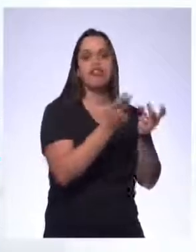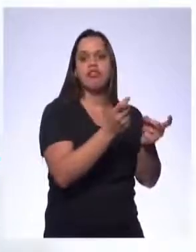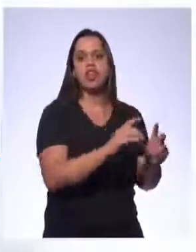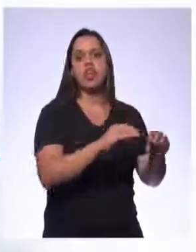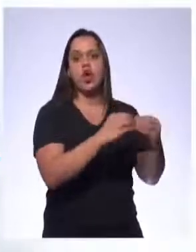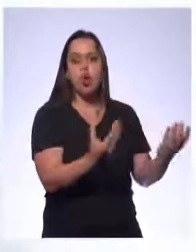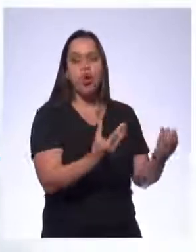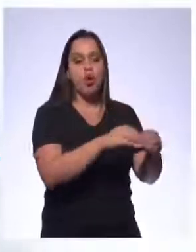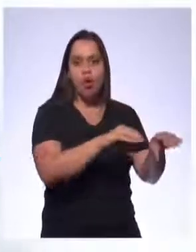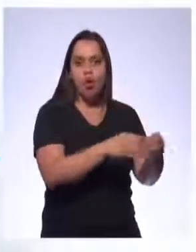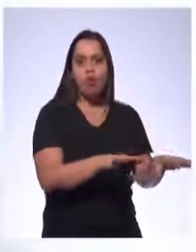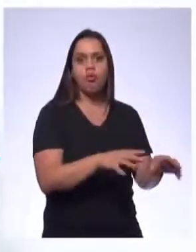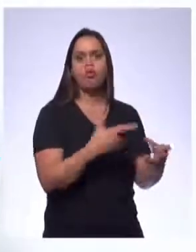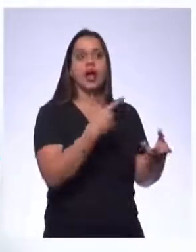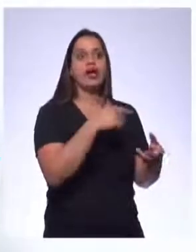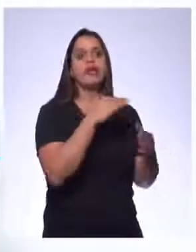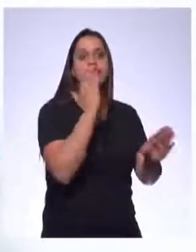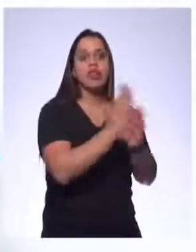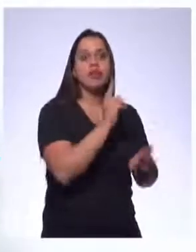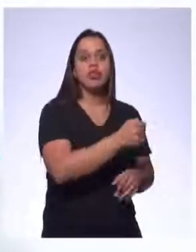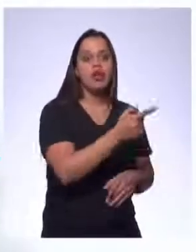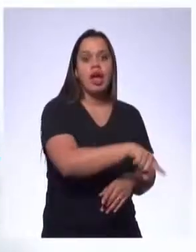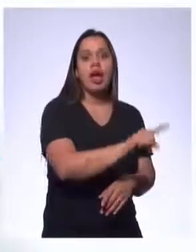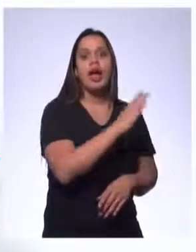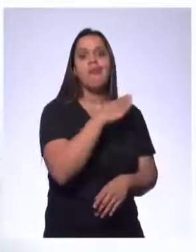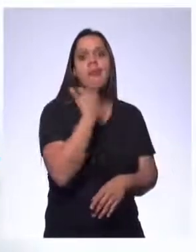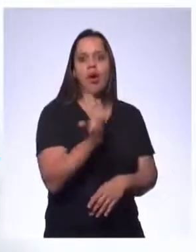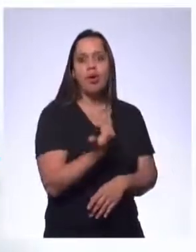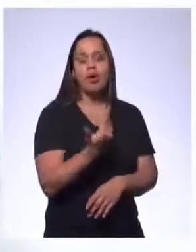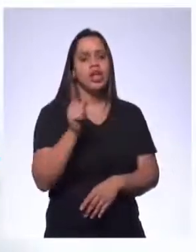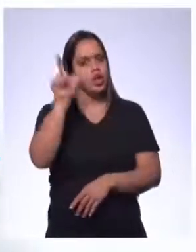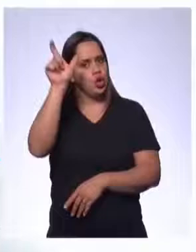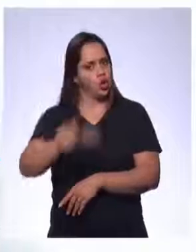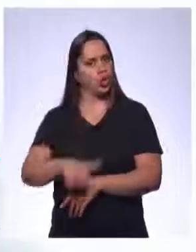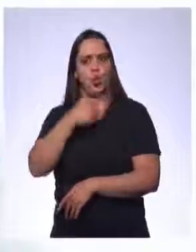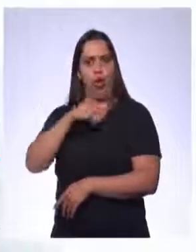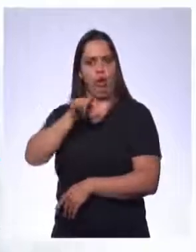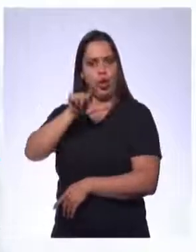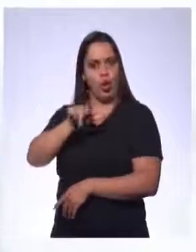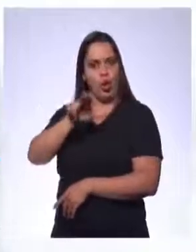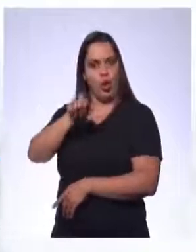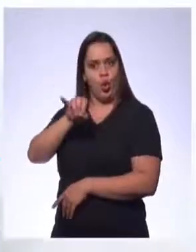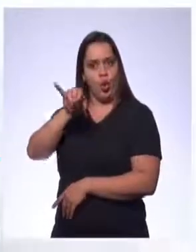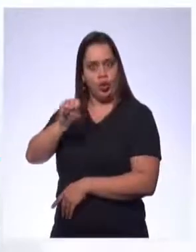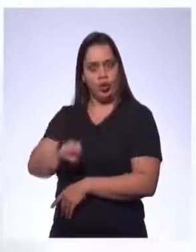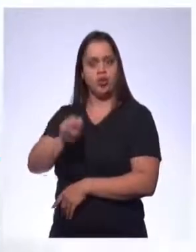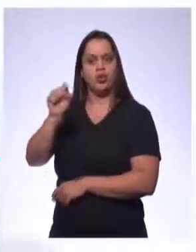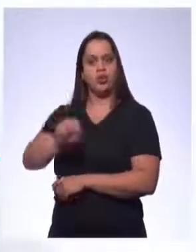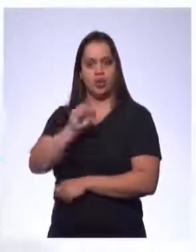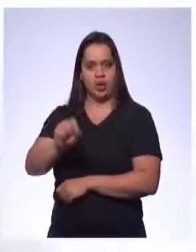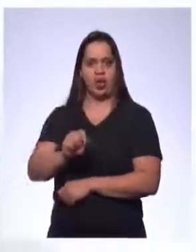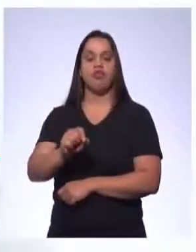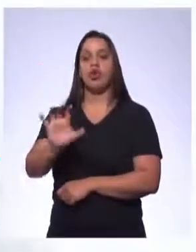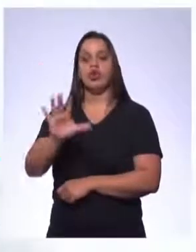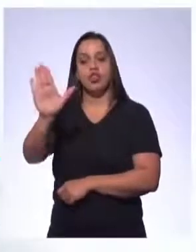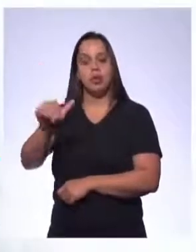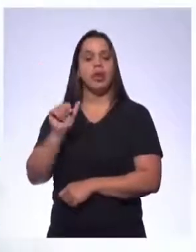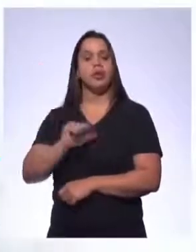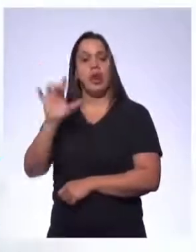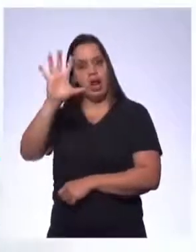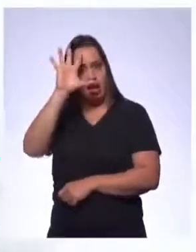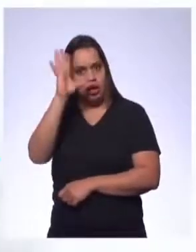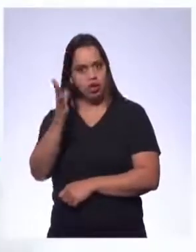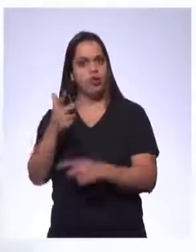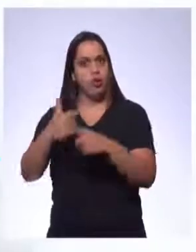foi chamado para tentar resolver um problema desse. Né? Imagina, a granja ela produz o quê? Ela produz carne, né,